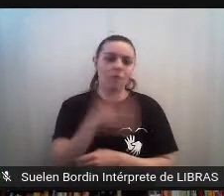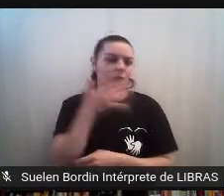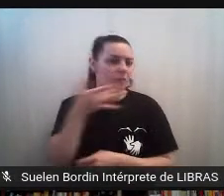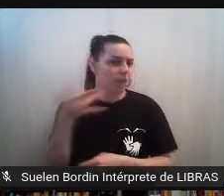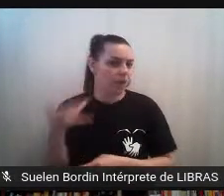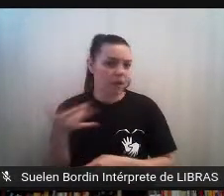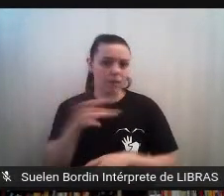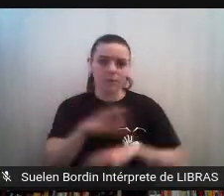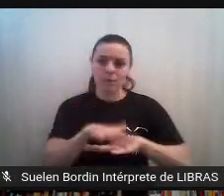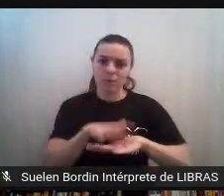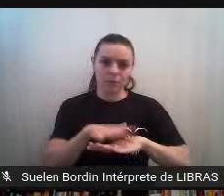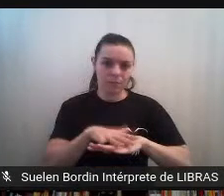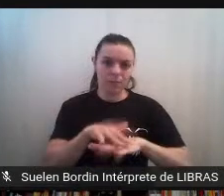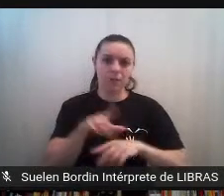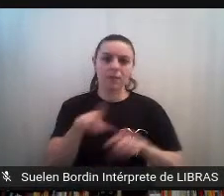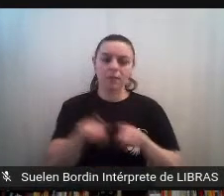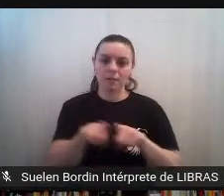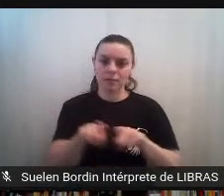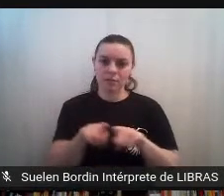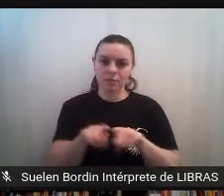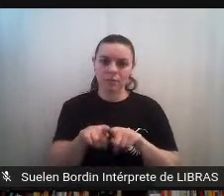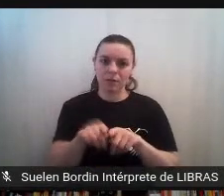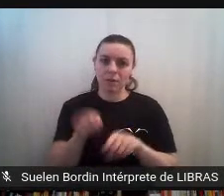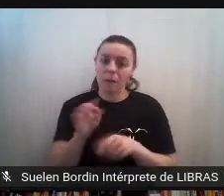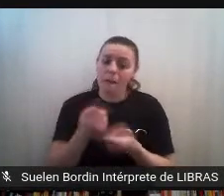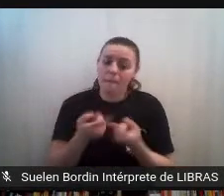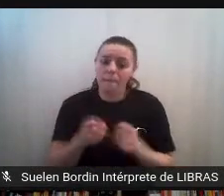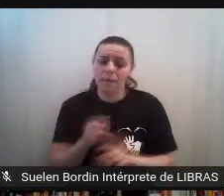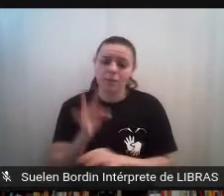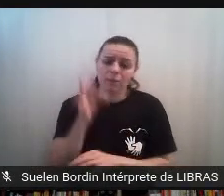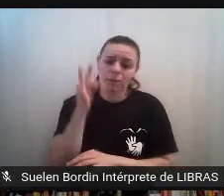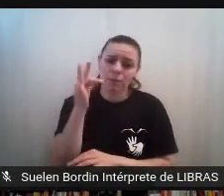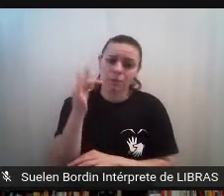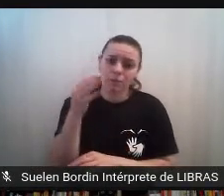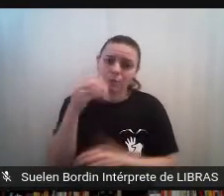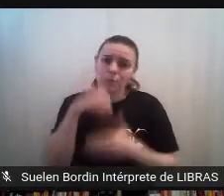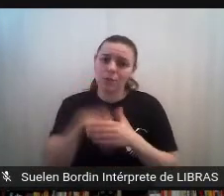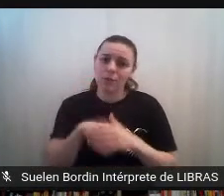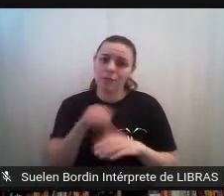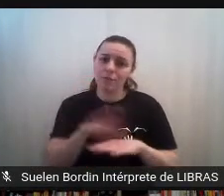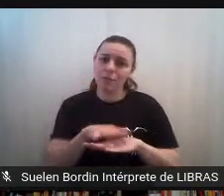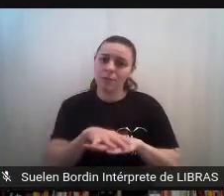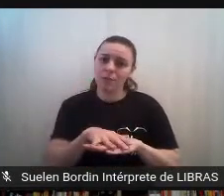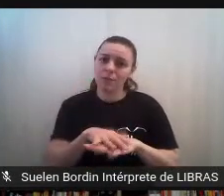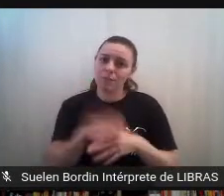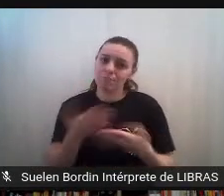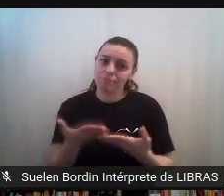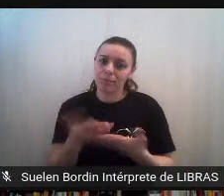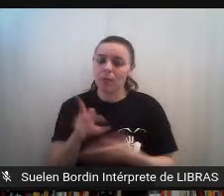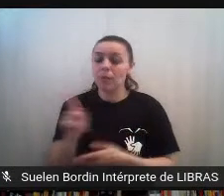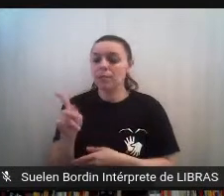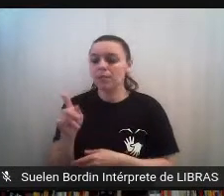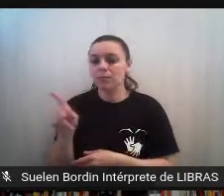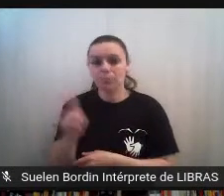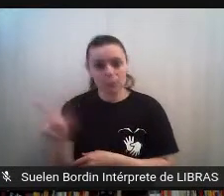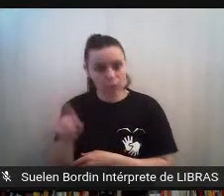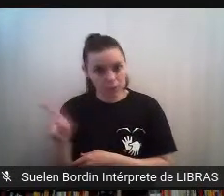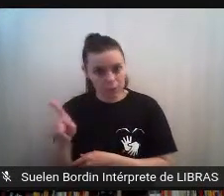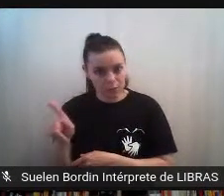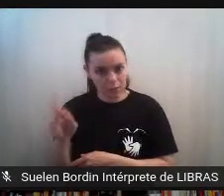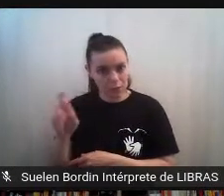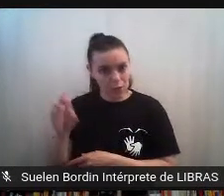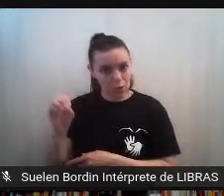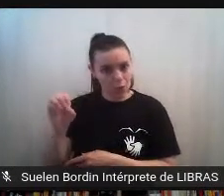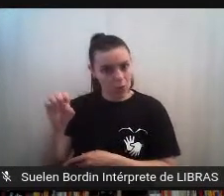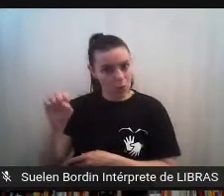mesmo assim nunca tinha visto um futuro para mim dentro de matemática. Até que a professora Rose me convidou para participar desse projeto junto com a